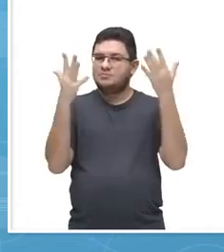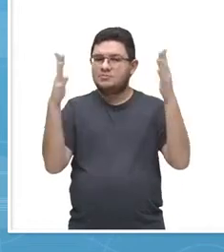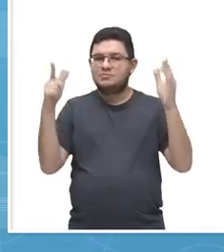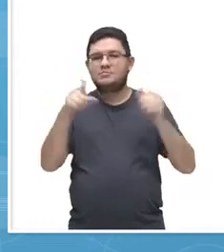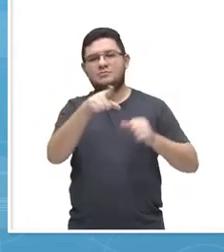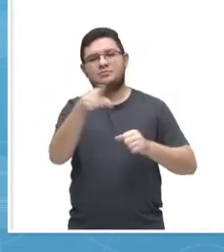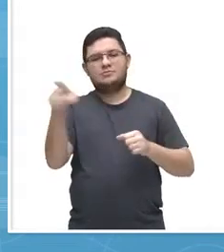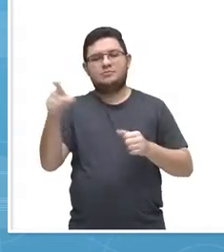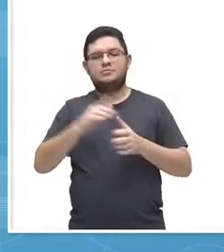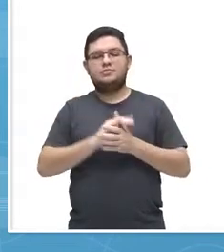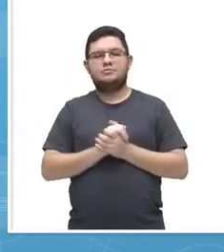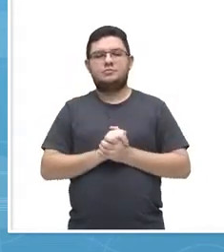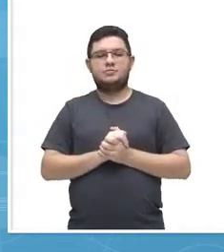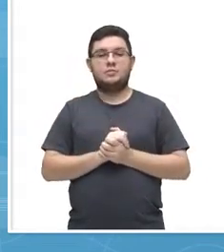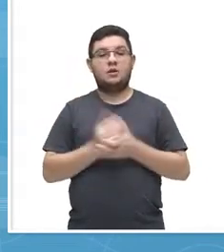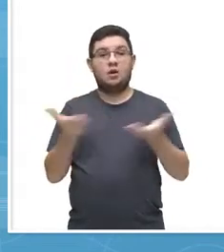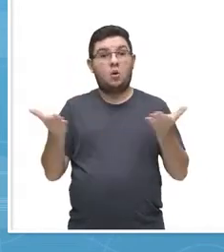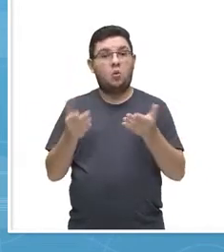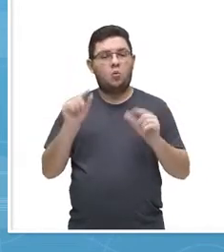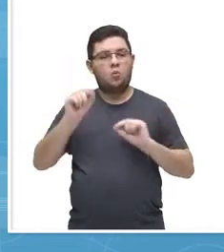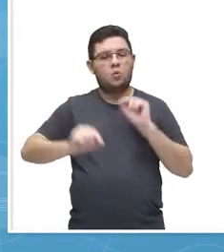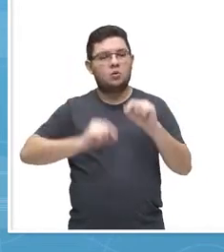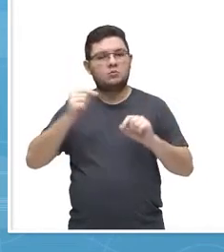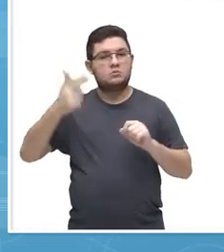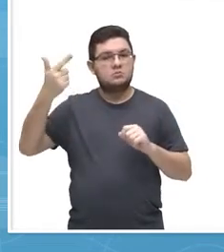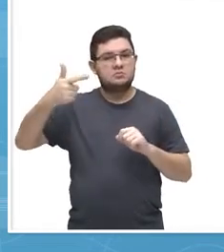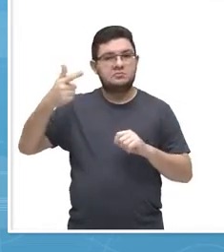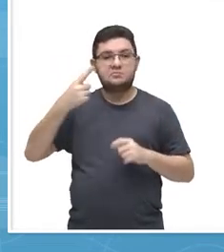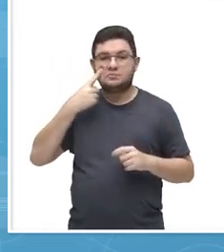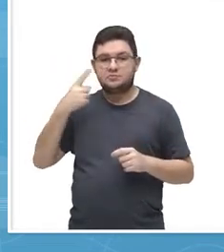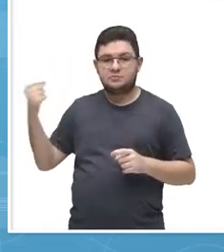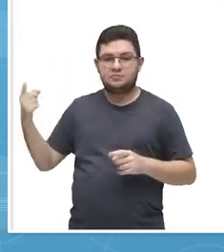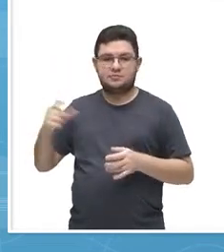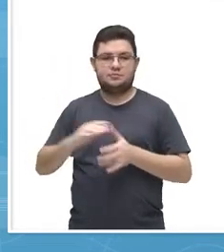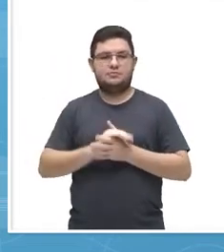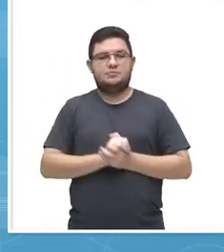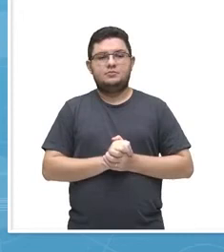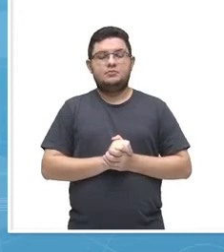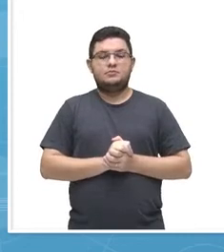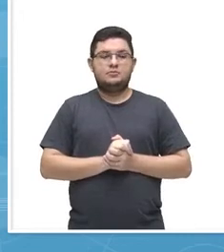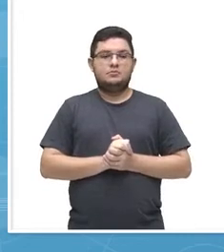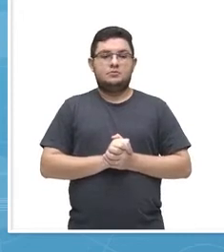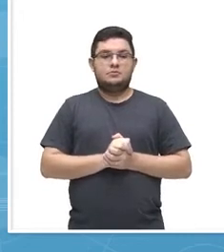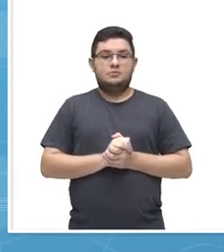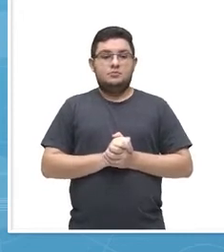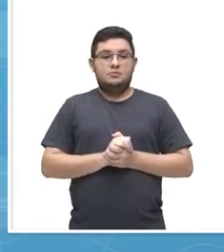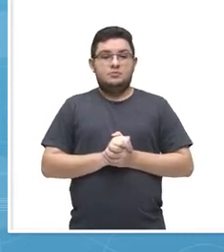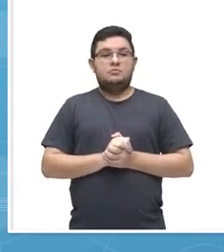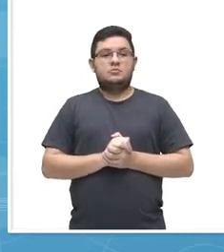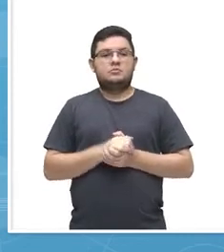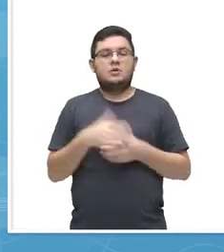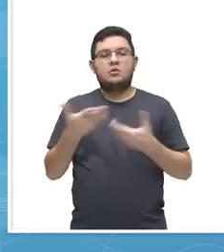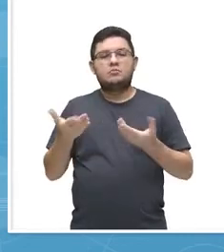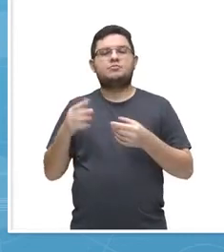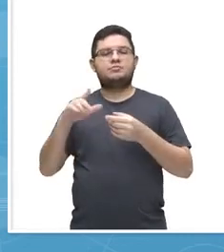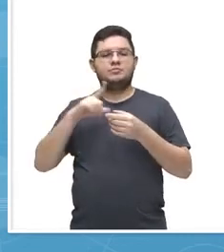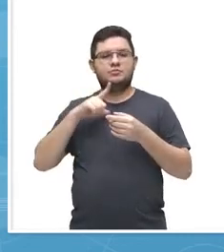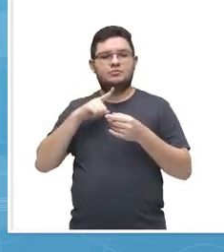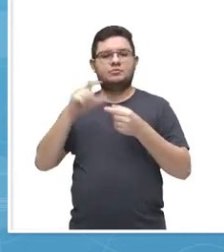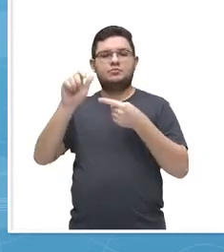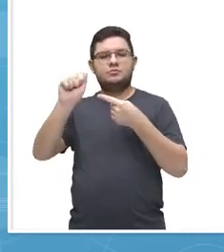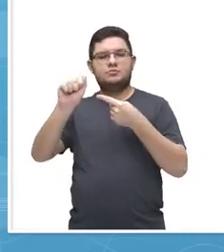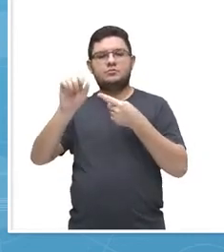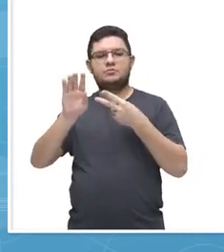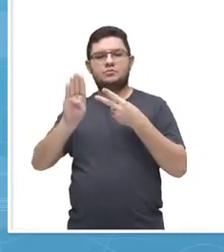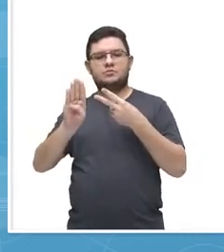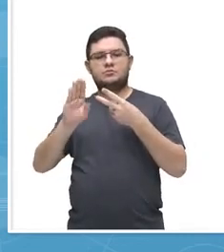congratulations! Vamos verificar agora a segunda atividade. Então, vocês vão reescrever as frases trocando as formas